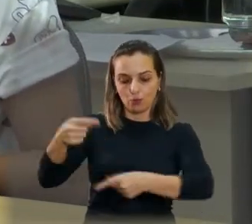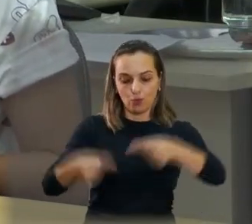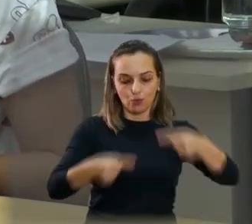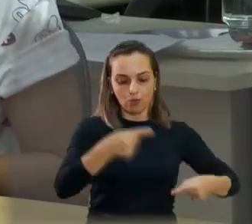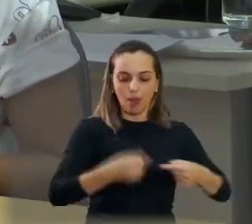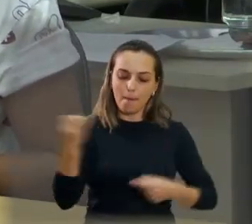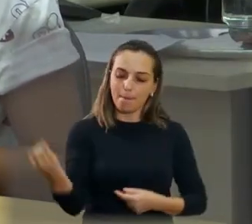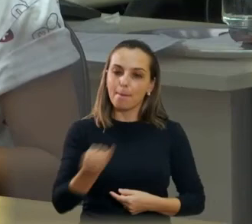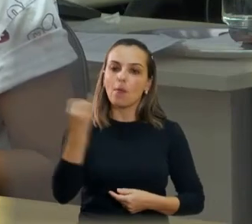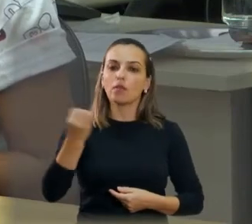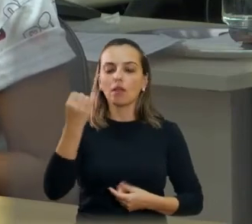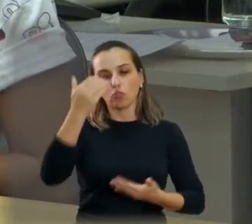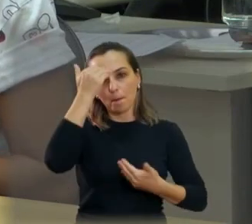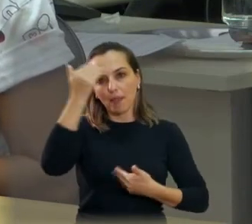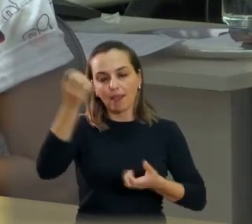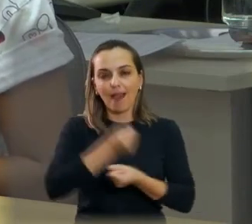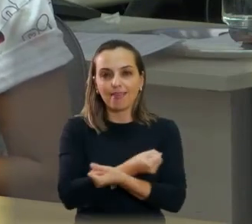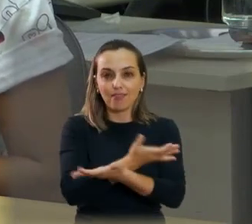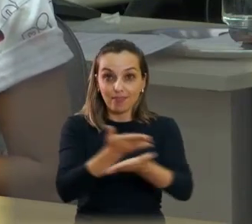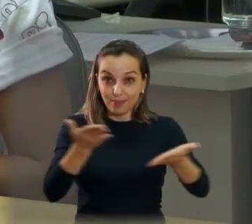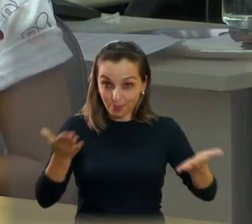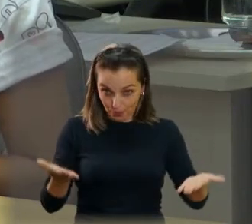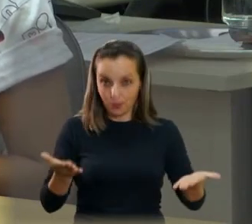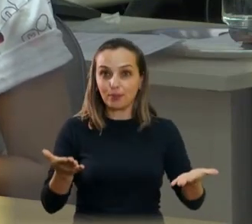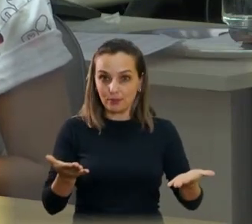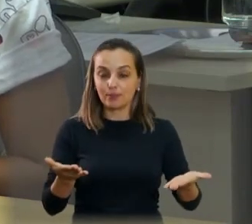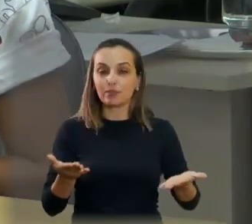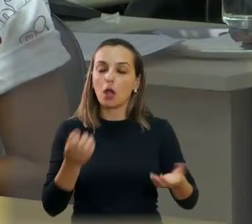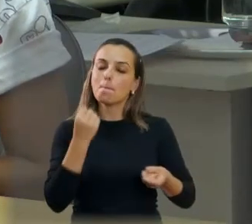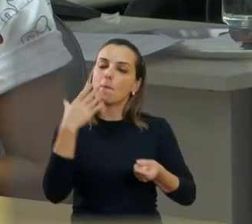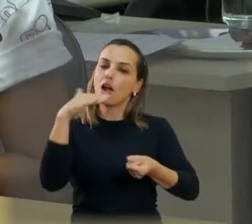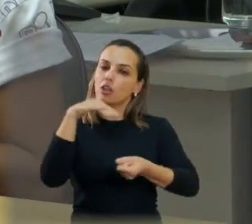da atualidade. Obrigada a todos que nos acompanharam, tenham uma